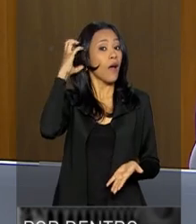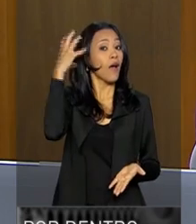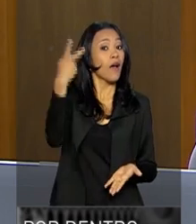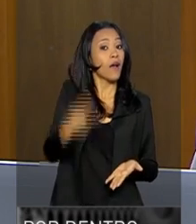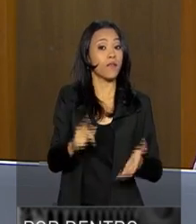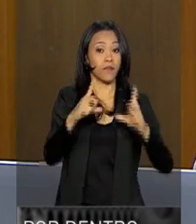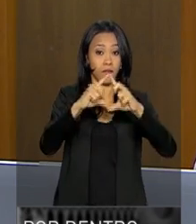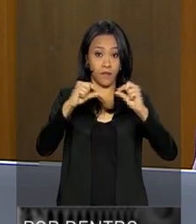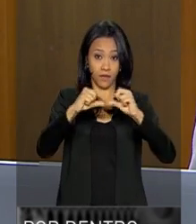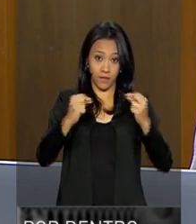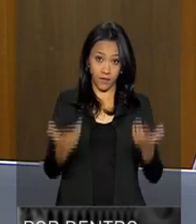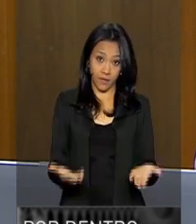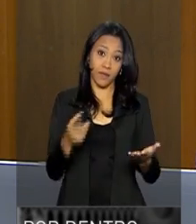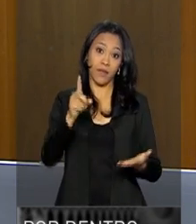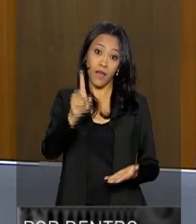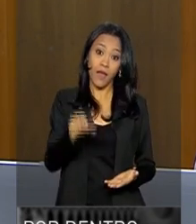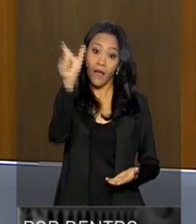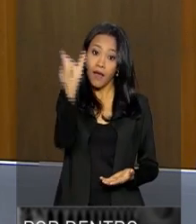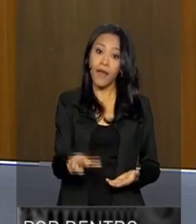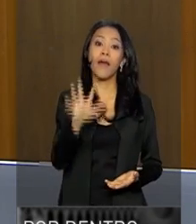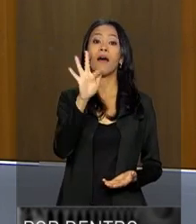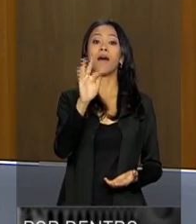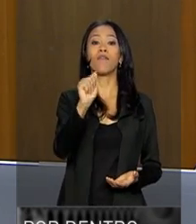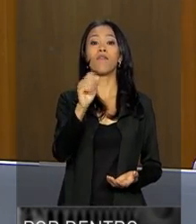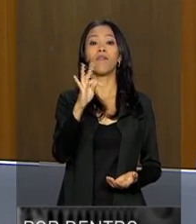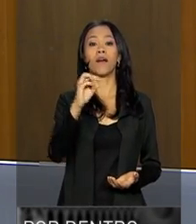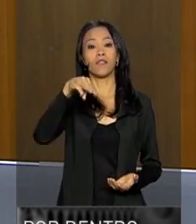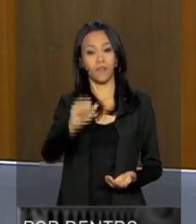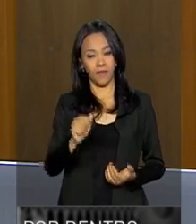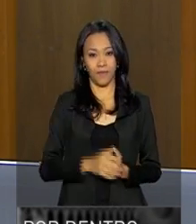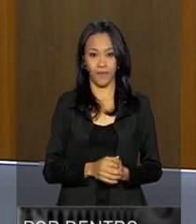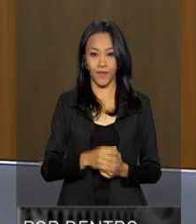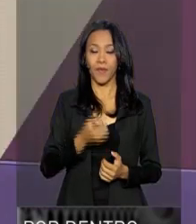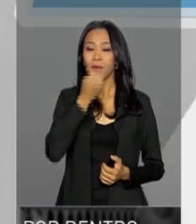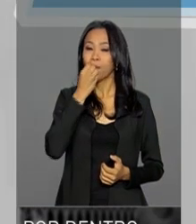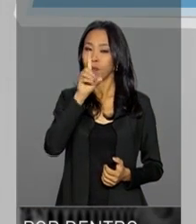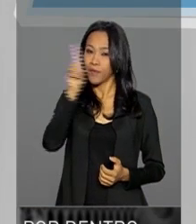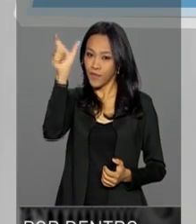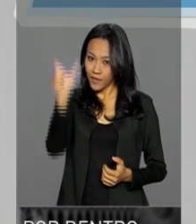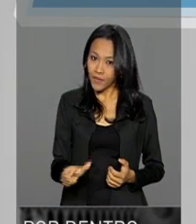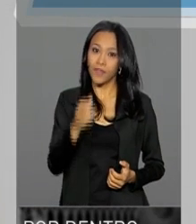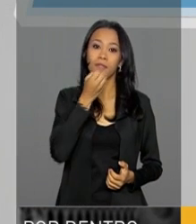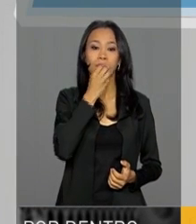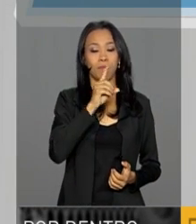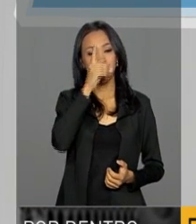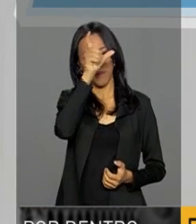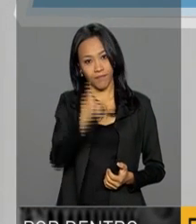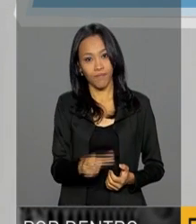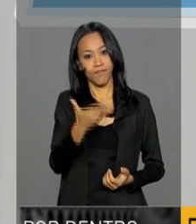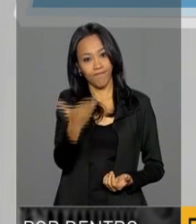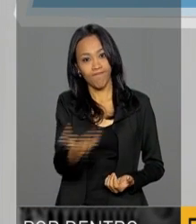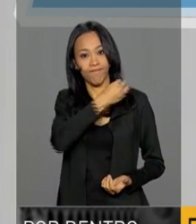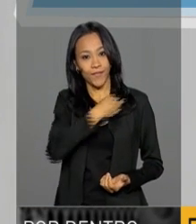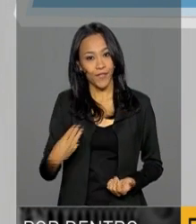quem está quase com a gente na linha é a fátima santos ou a fátima olá bom dia tá aí tá bom dia ministro de oliveira é